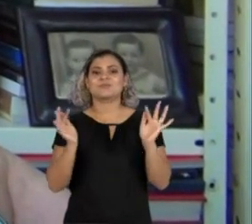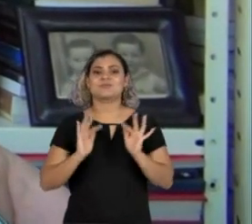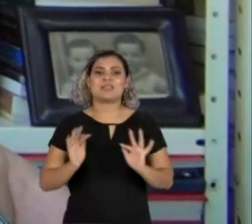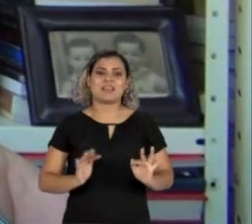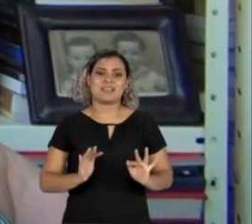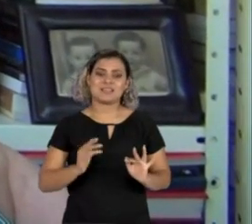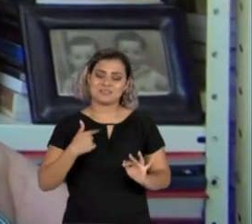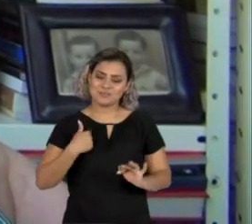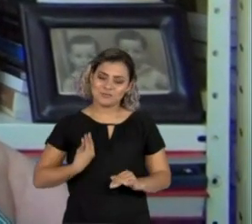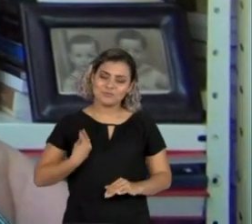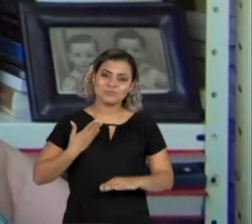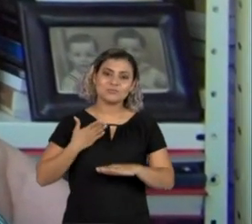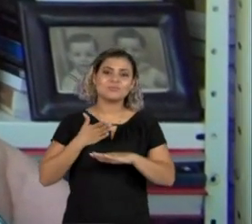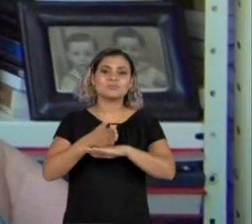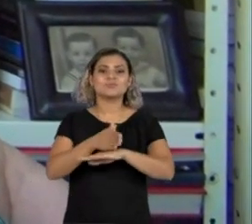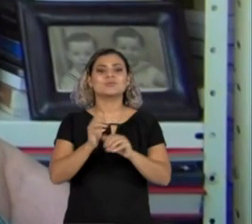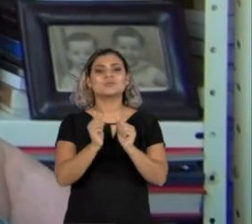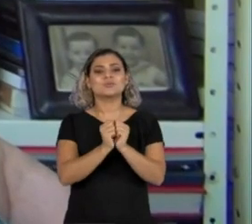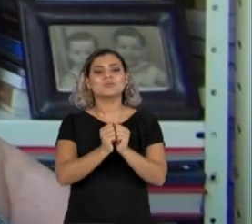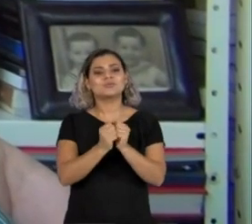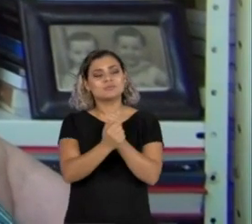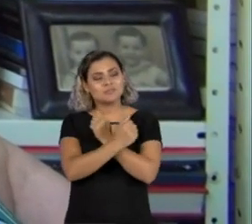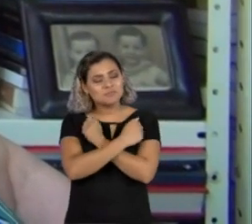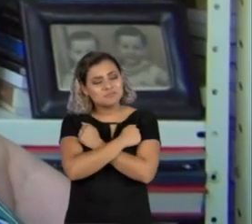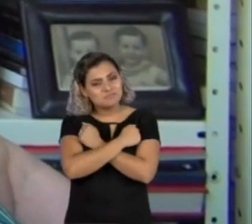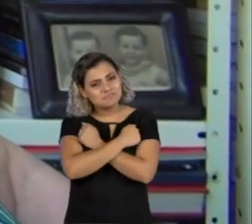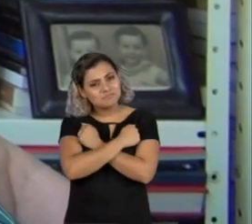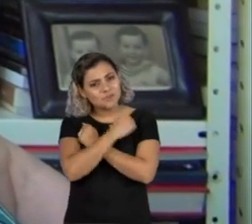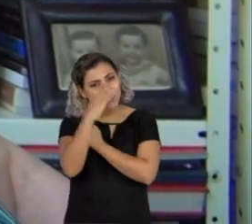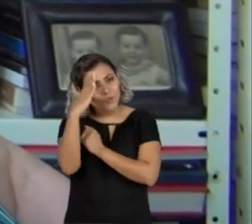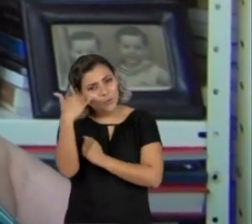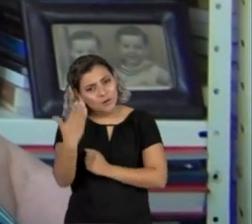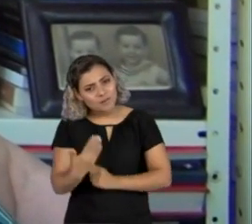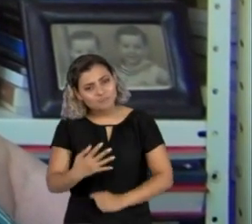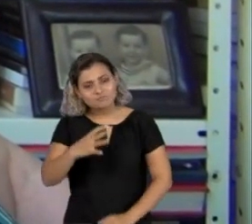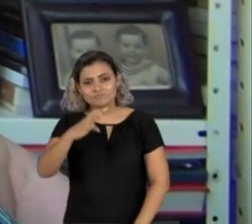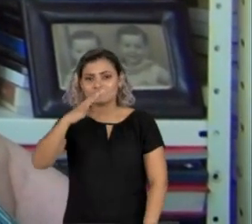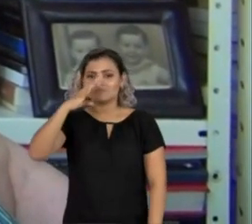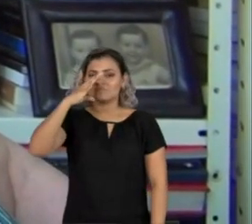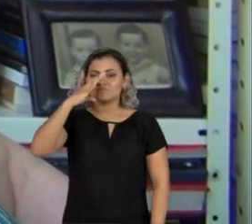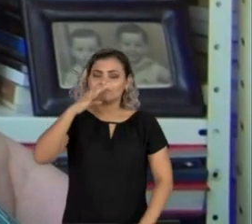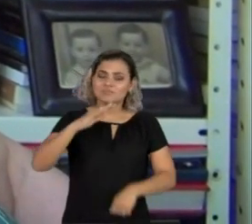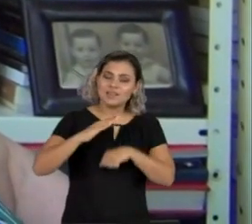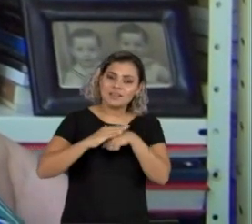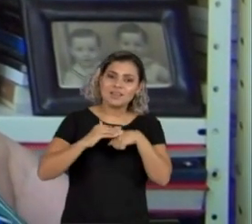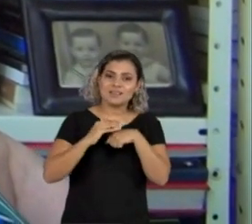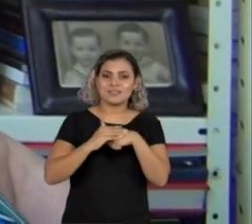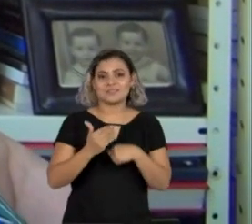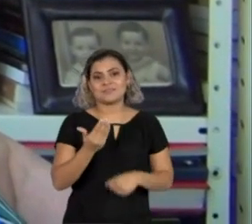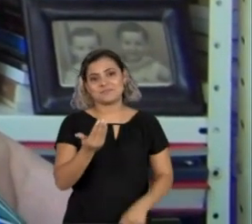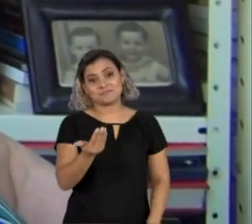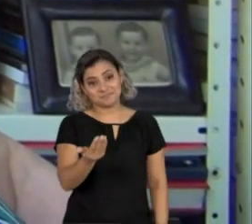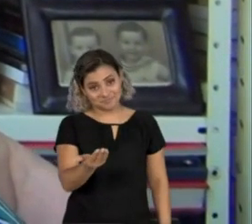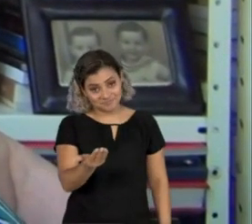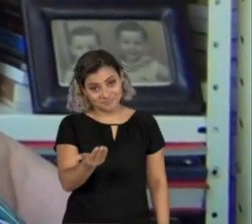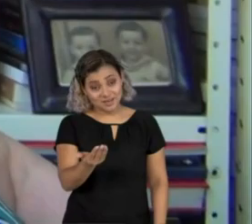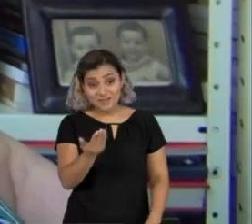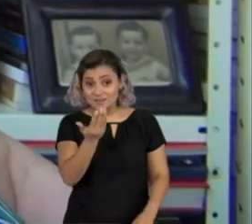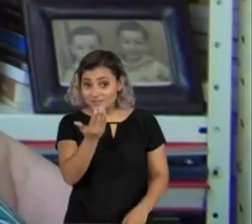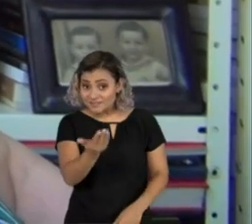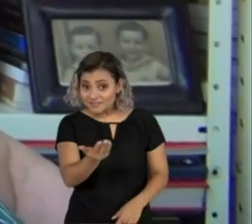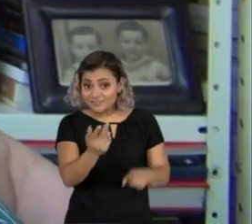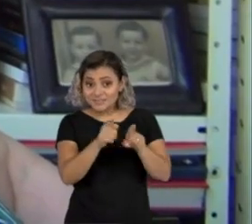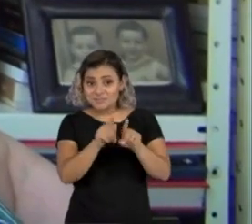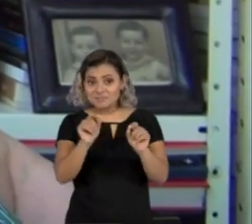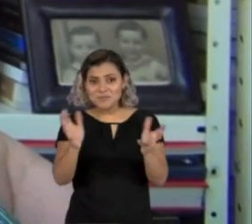estar podendo participar dessa homenagem, trazer o meu abraço, a minha admiração, o meu carinho por você, que além de